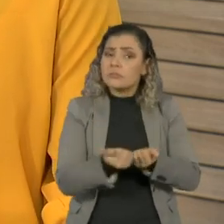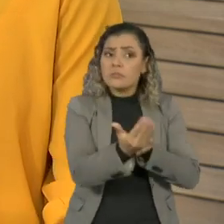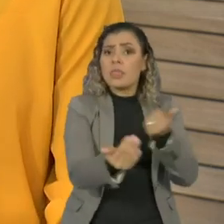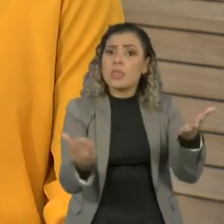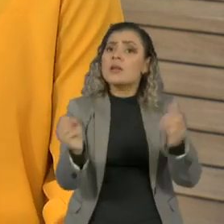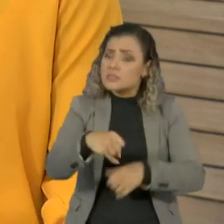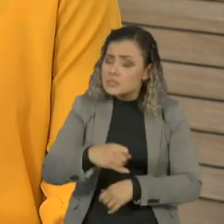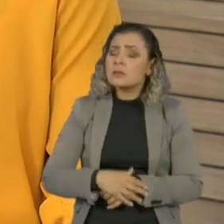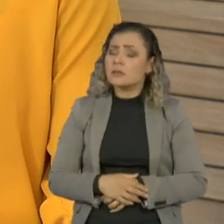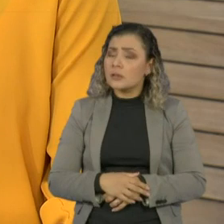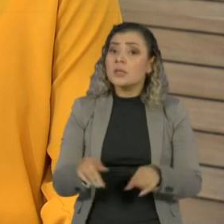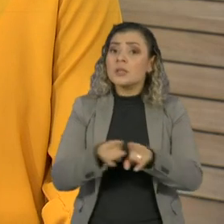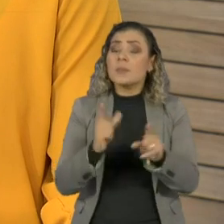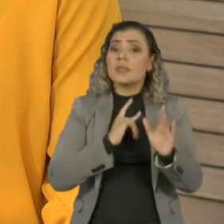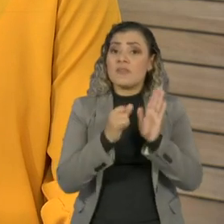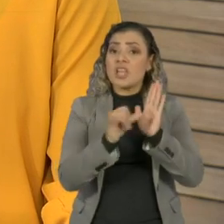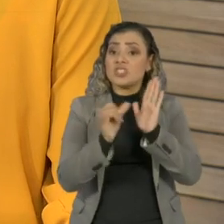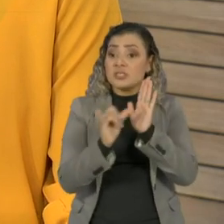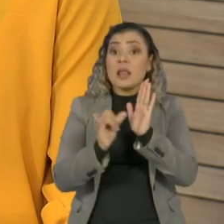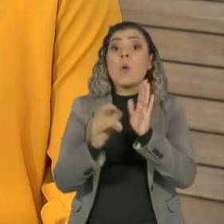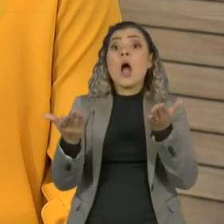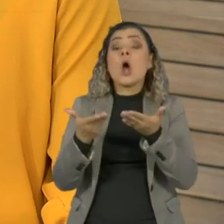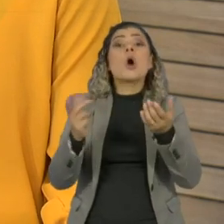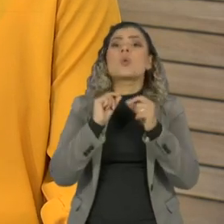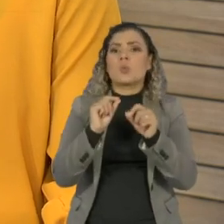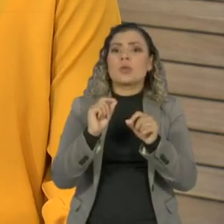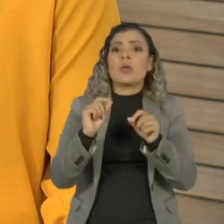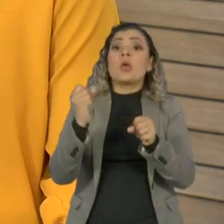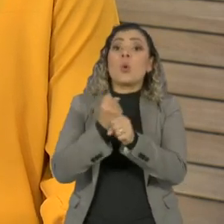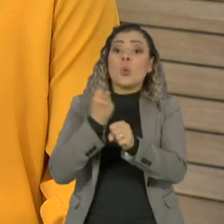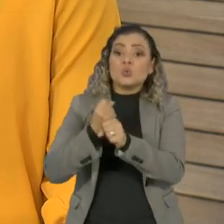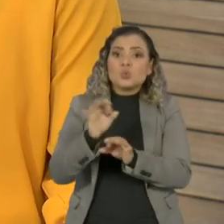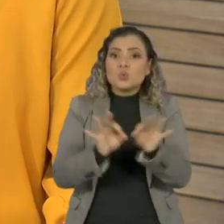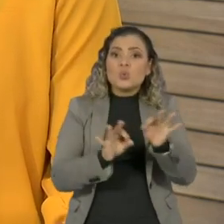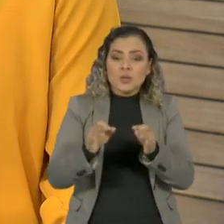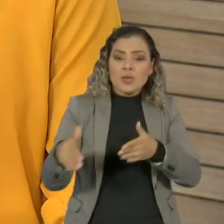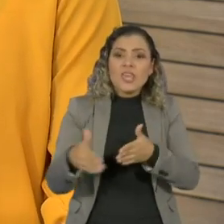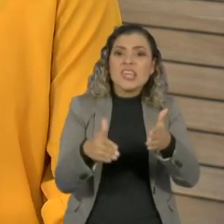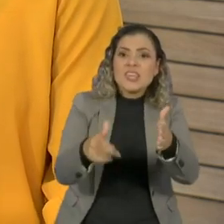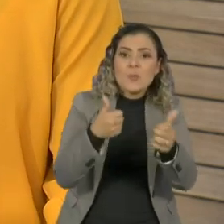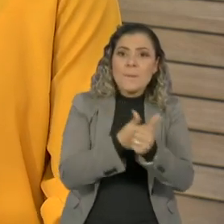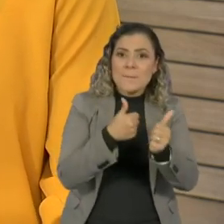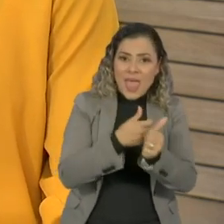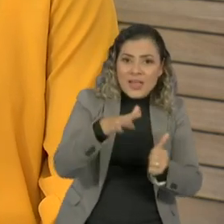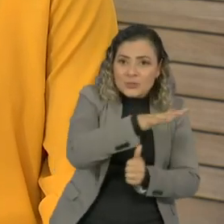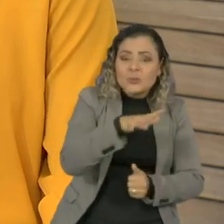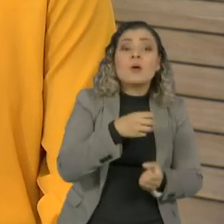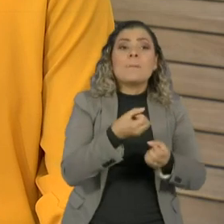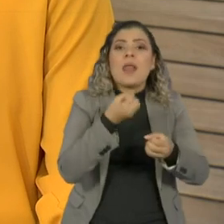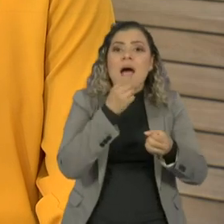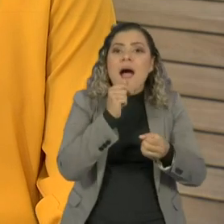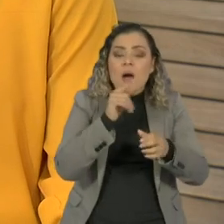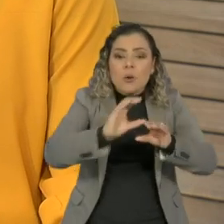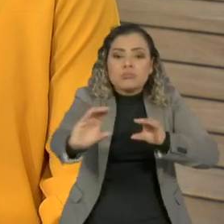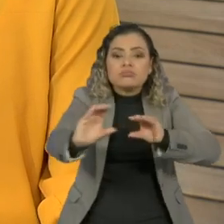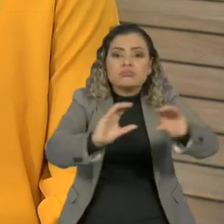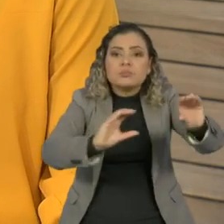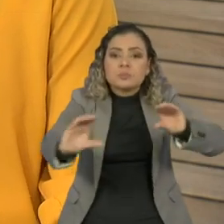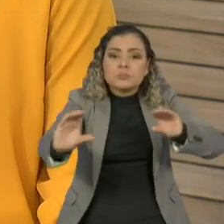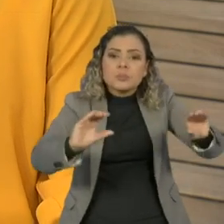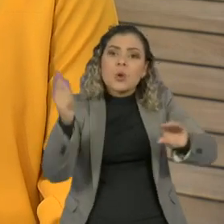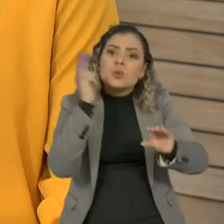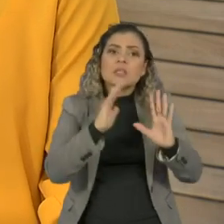que foi lançado o edital para canalização do córrego Antonico. Na área da saúde, foram citadas uma